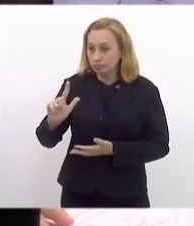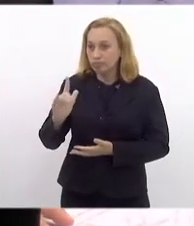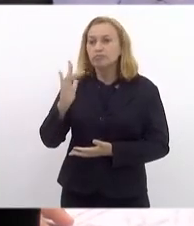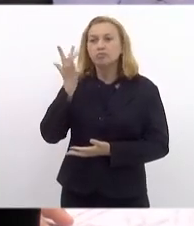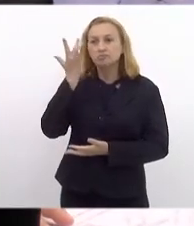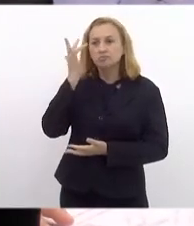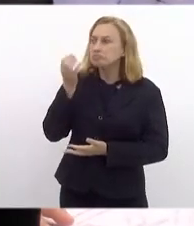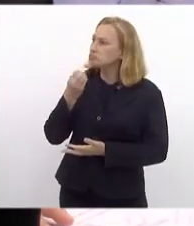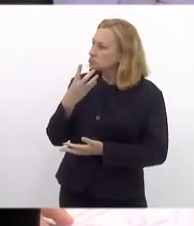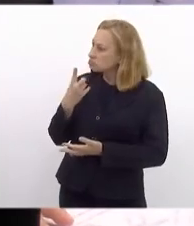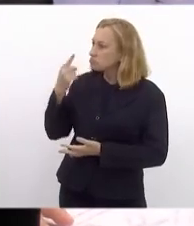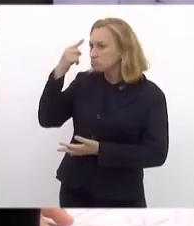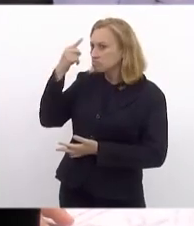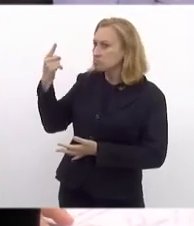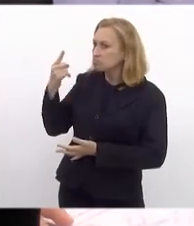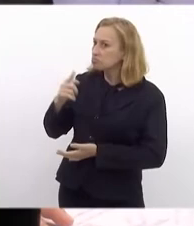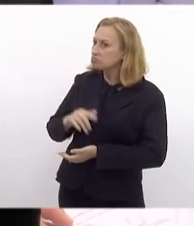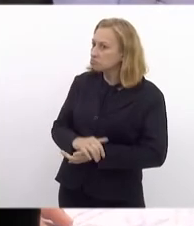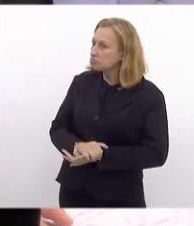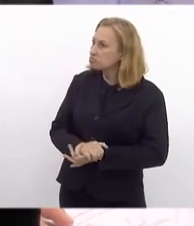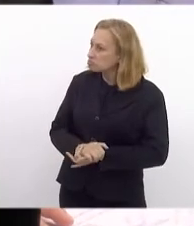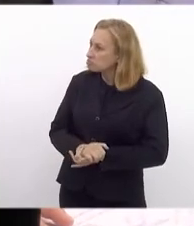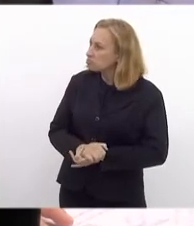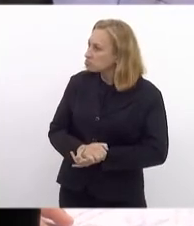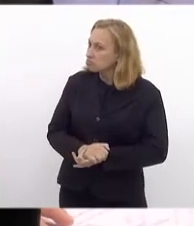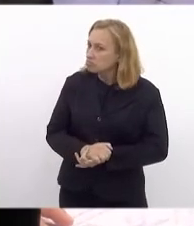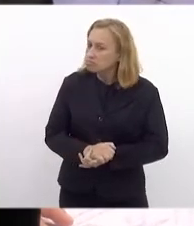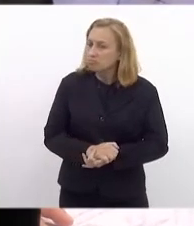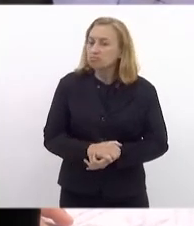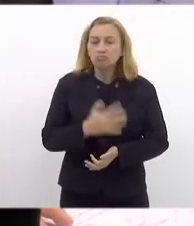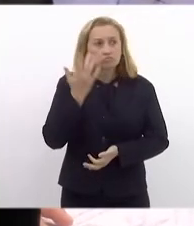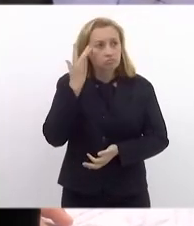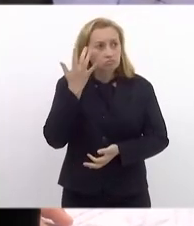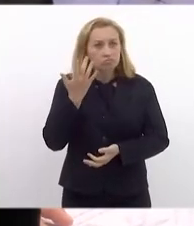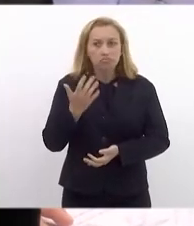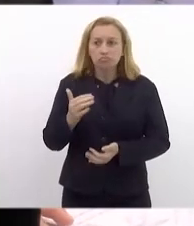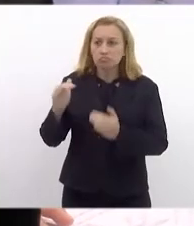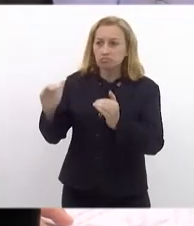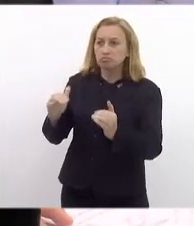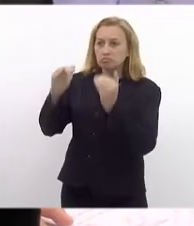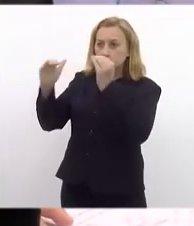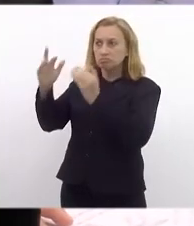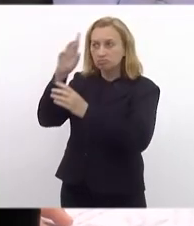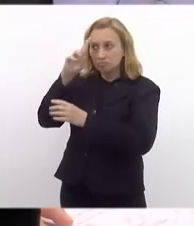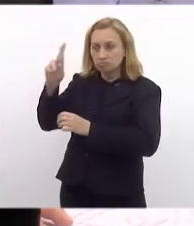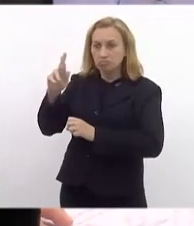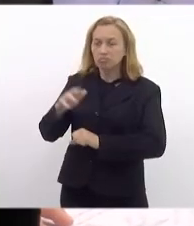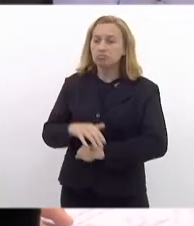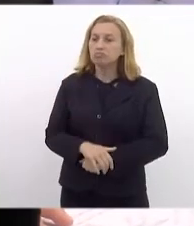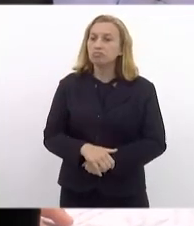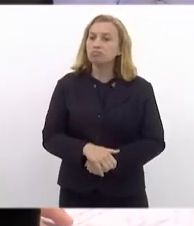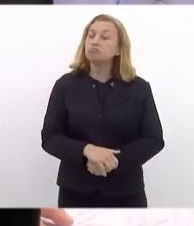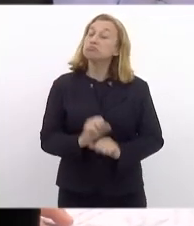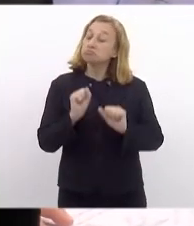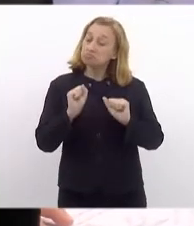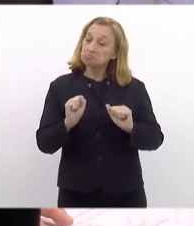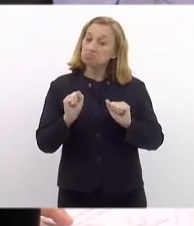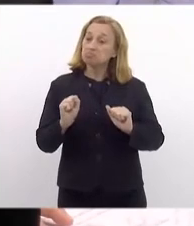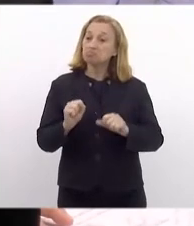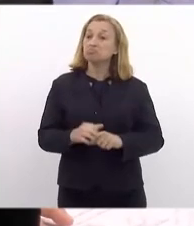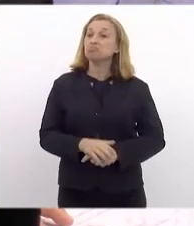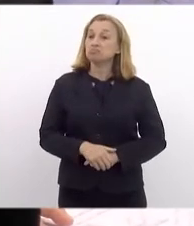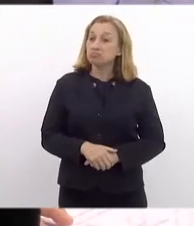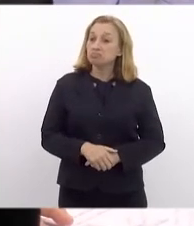uma boa ideia eu acho até que vossa senhoria eu poderia